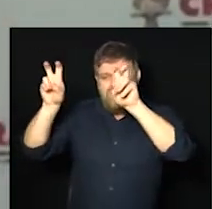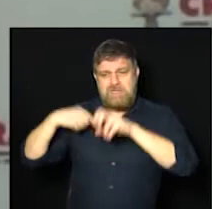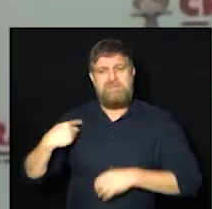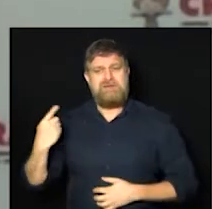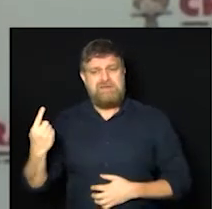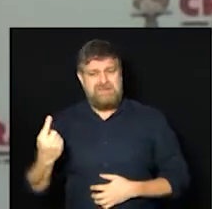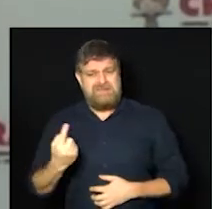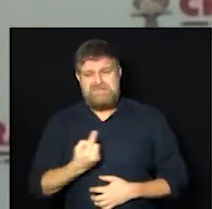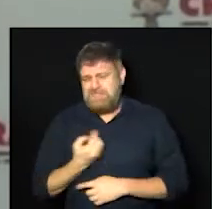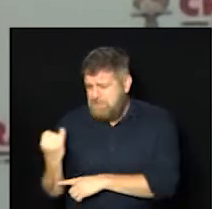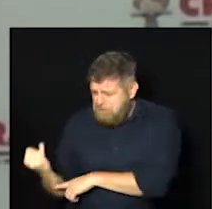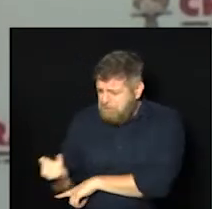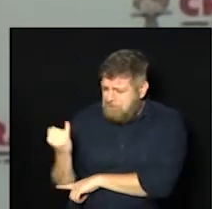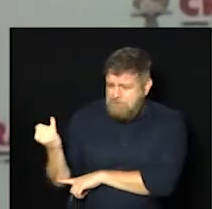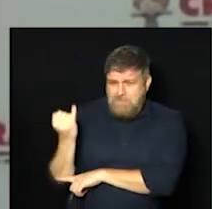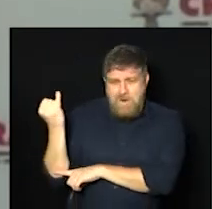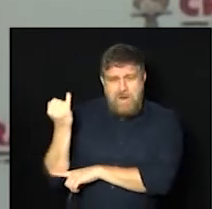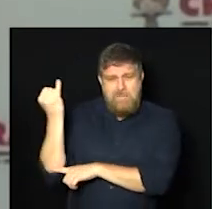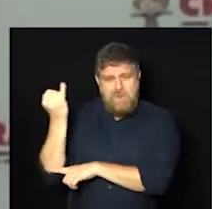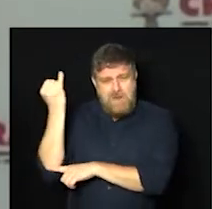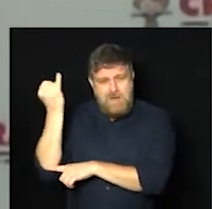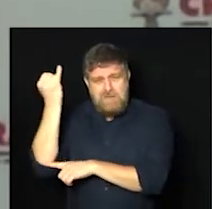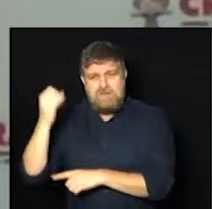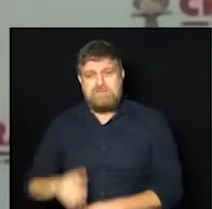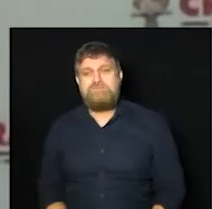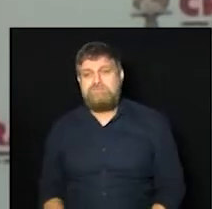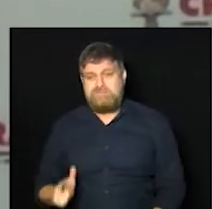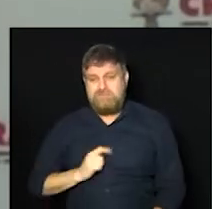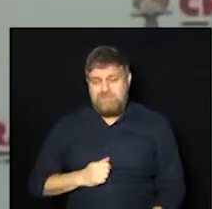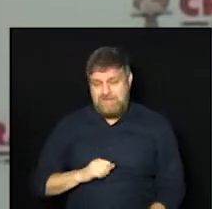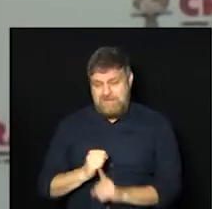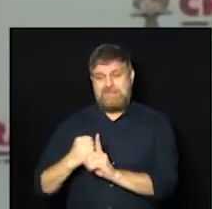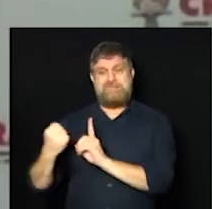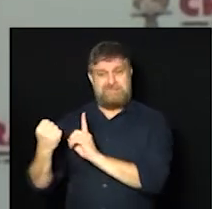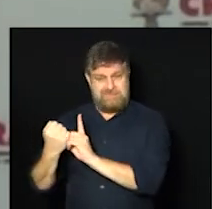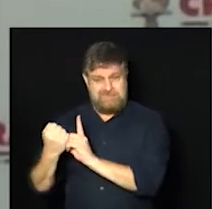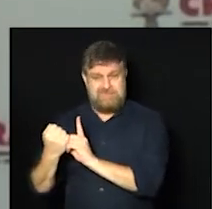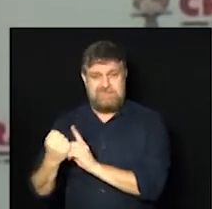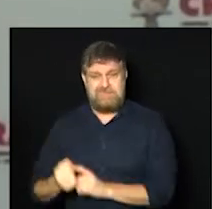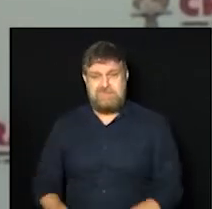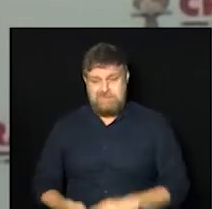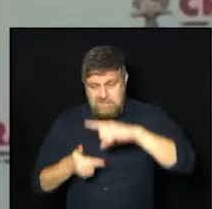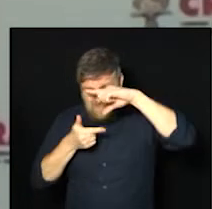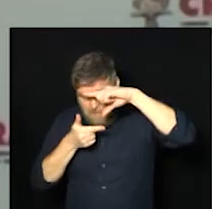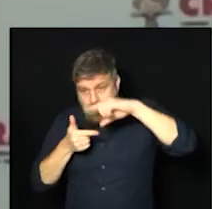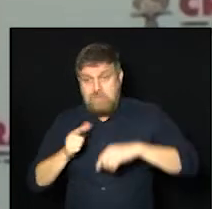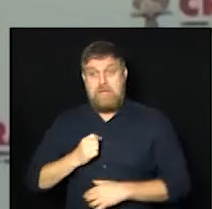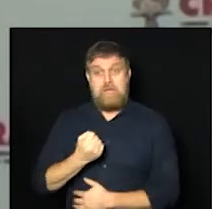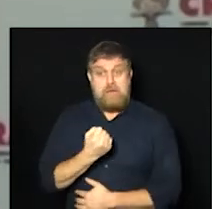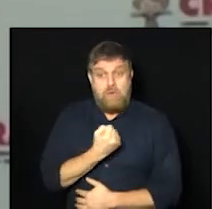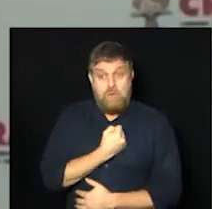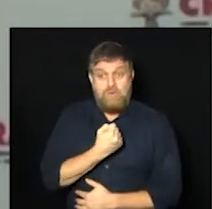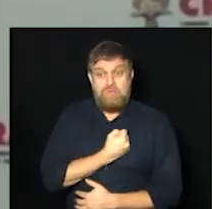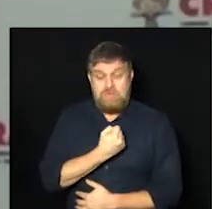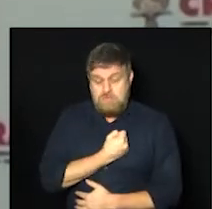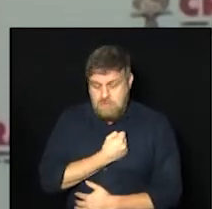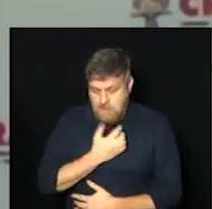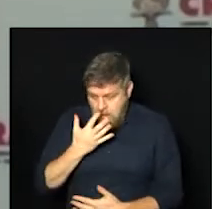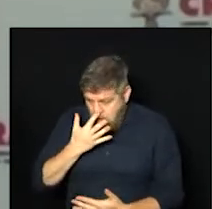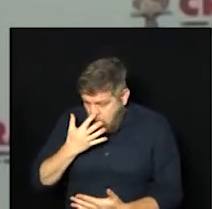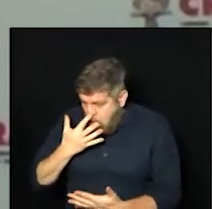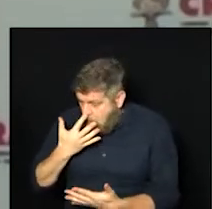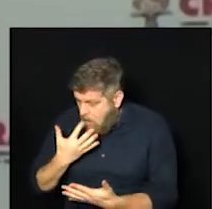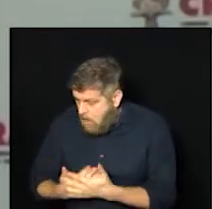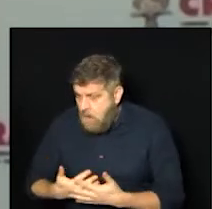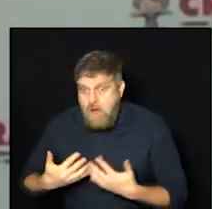tão precioso e tão importante, né, ainda na nossa sociedade. Os números realmente impressionam, são